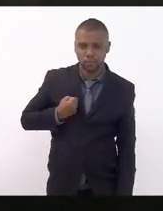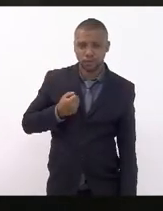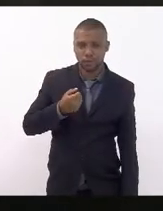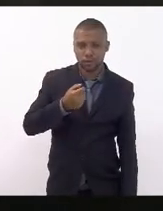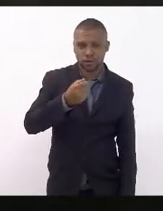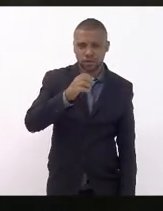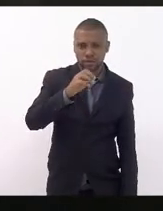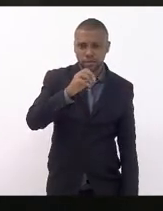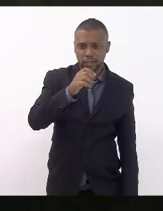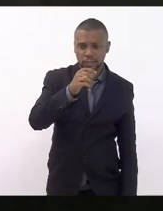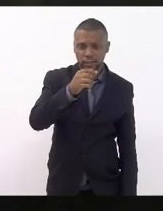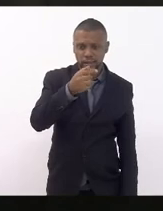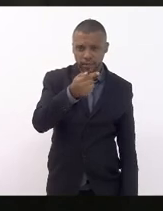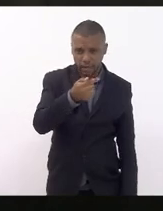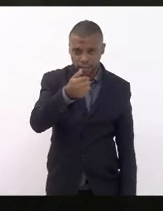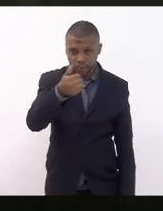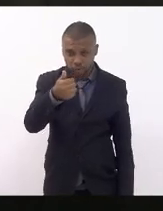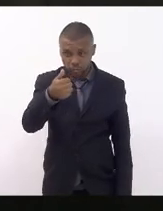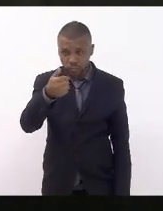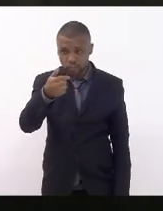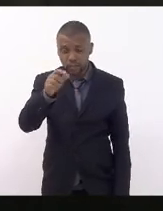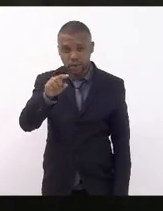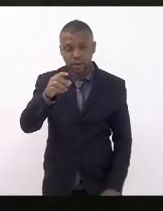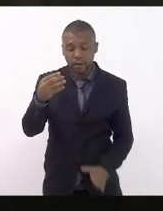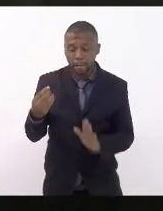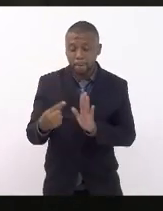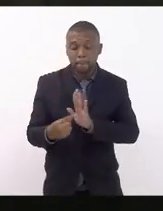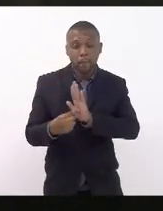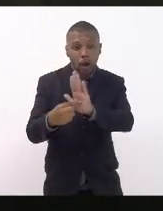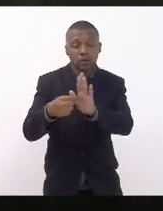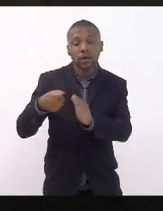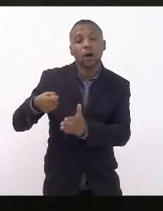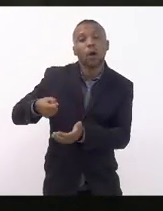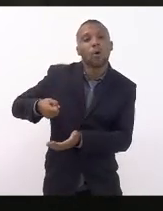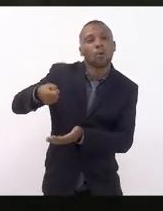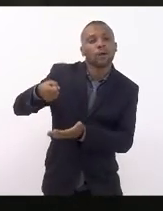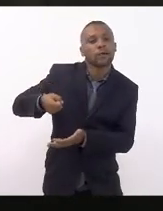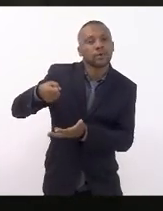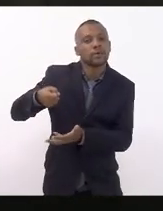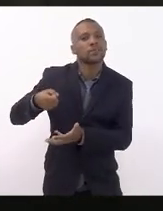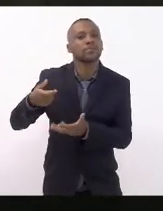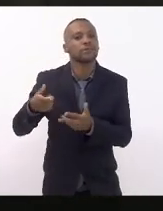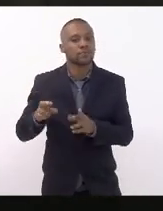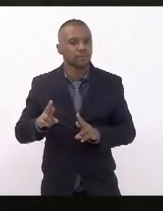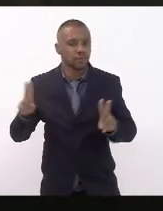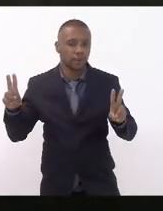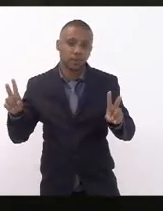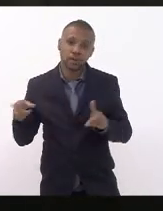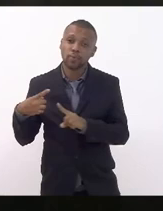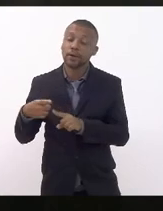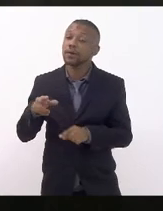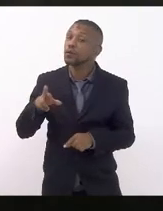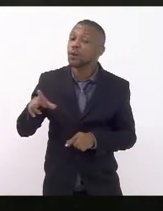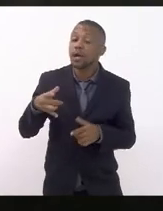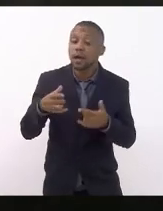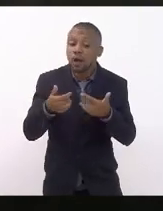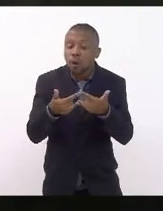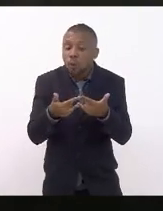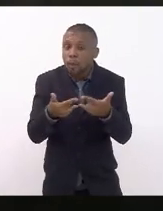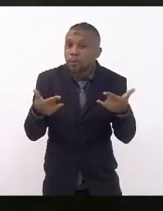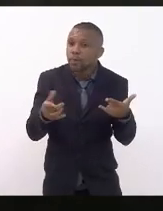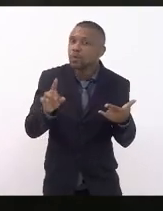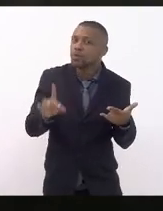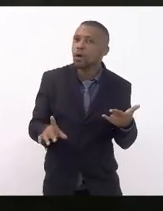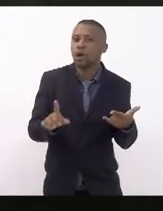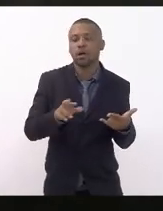que coloca um kit diferenciado, porque não é só o absorvente higiênico, é